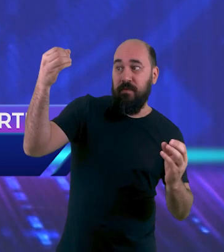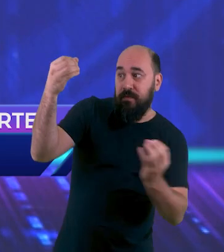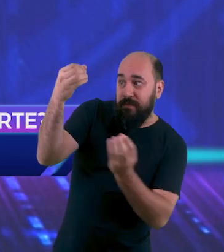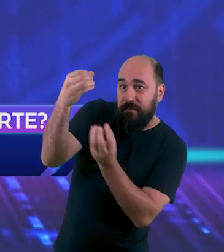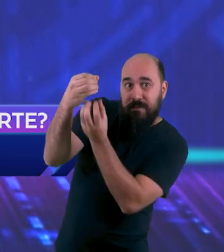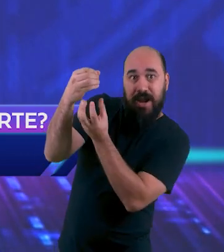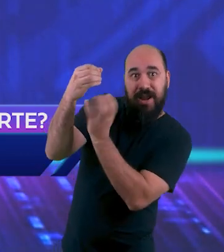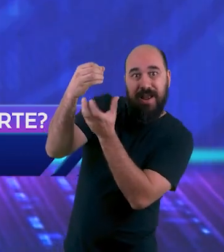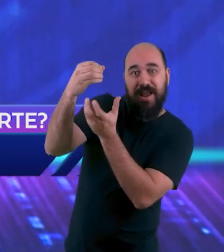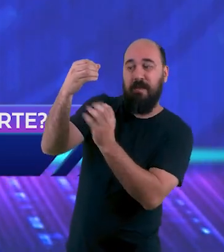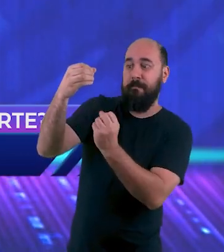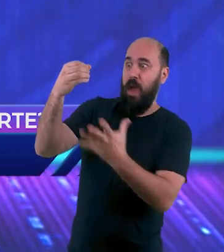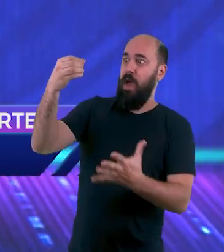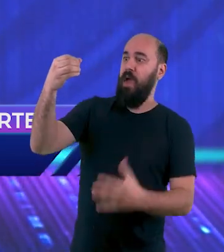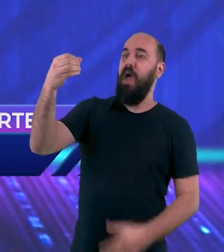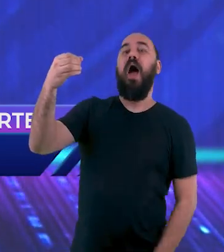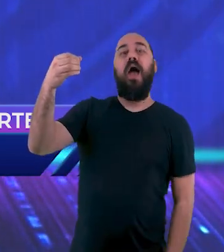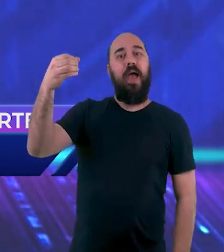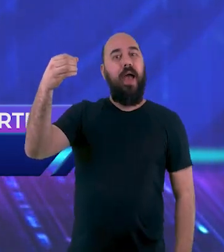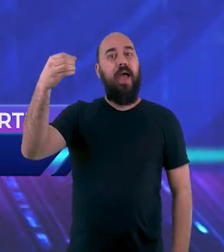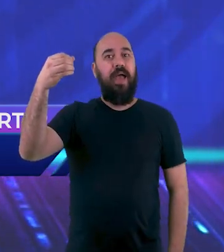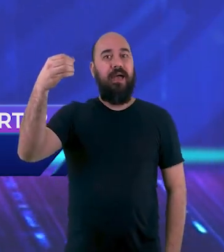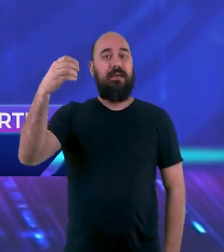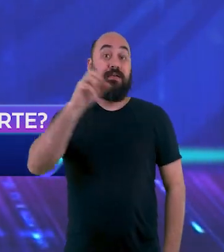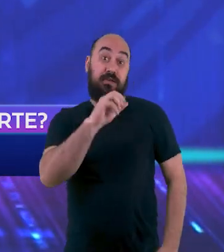Nós enfrentamos a morte e vivemos